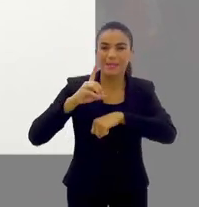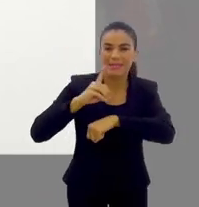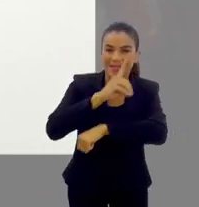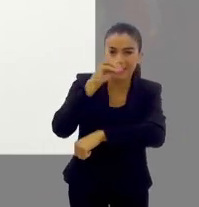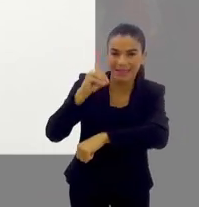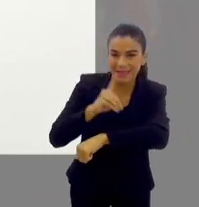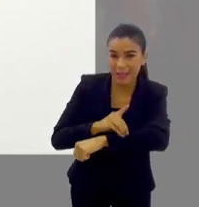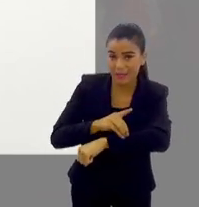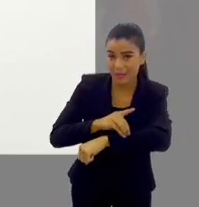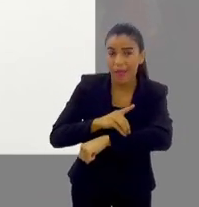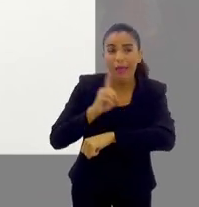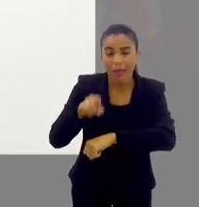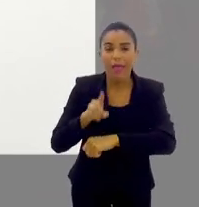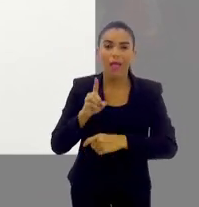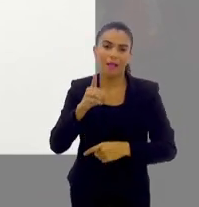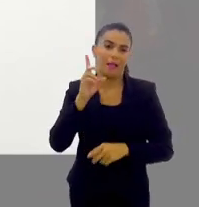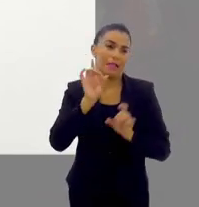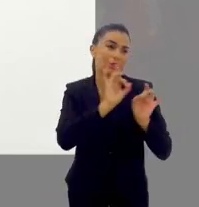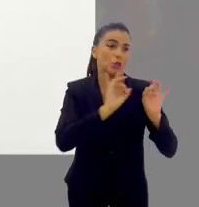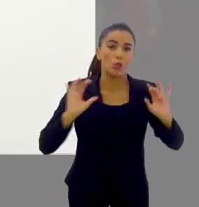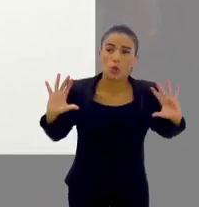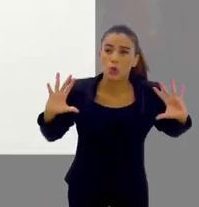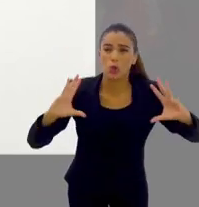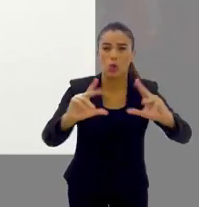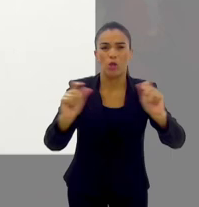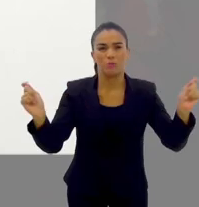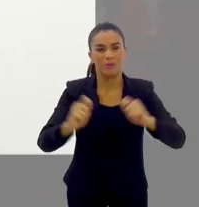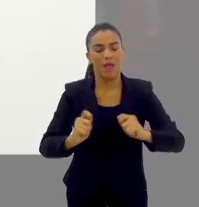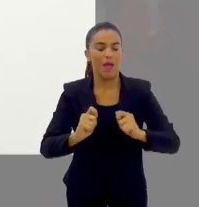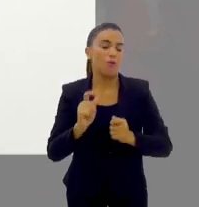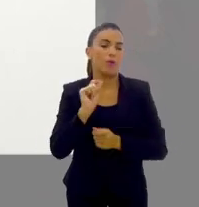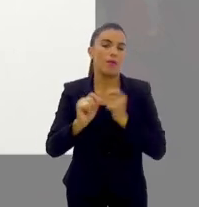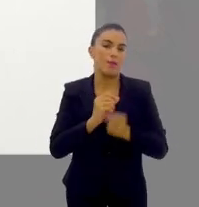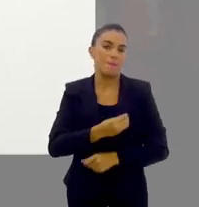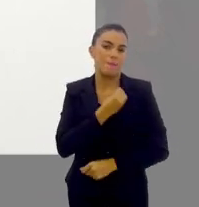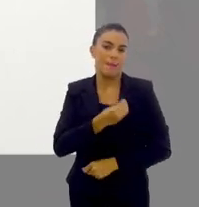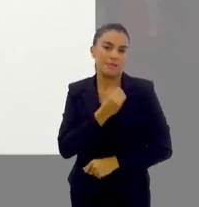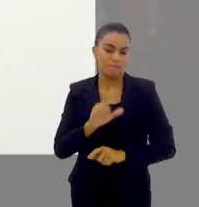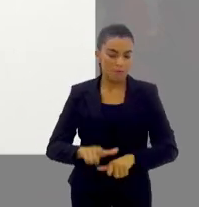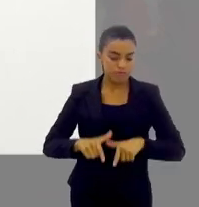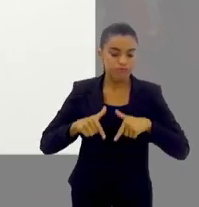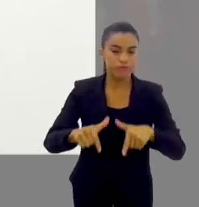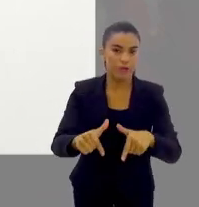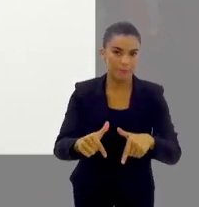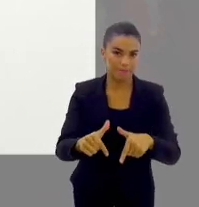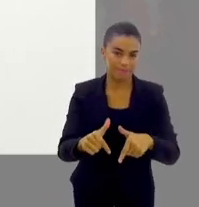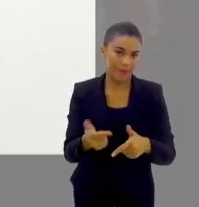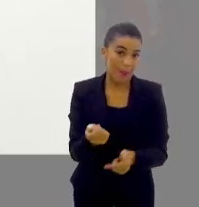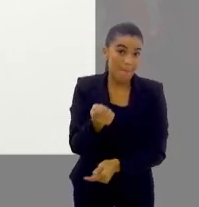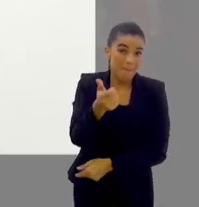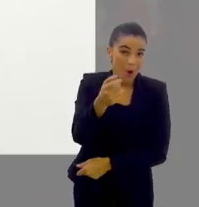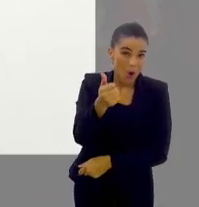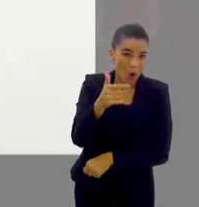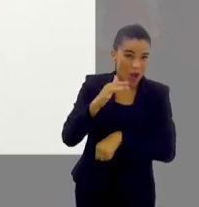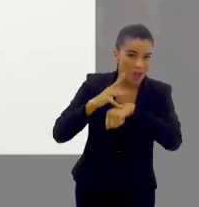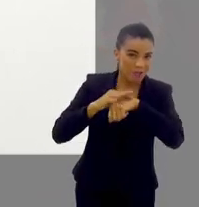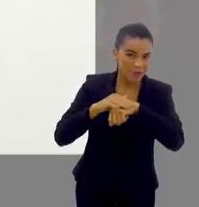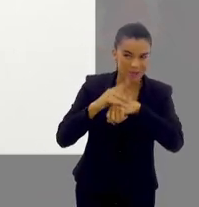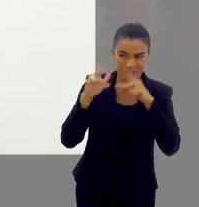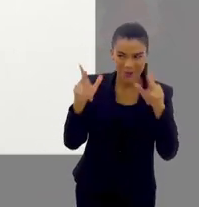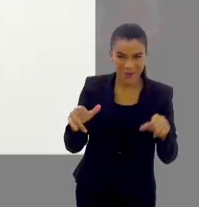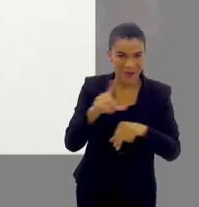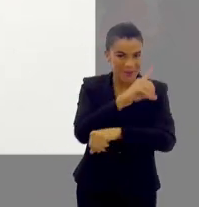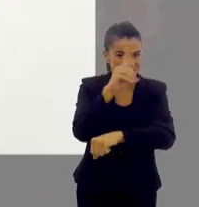que que são medidas que todo mundo pode fazer sua parte, todo mundo pode participar. E são poucas as doenças que a gente tem um papel